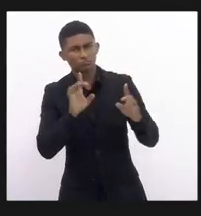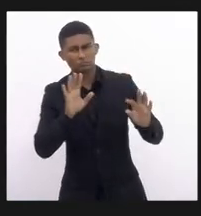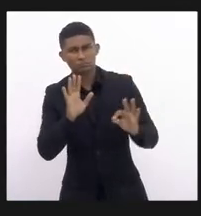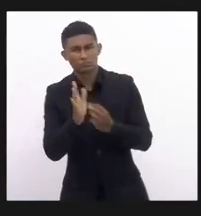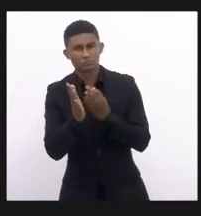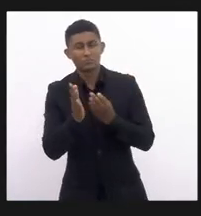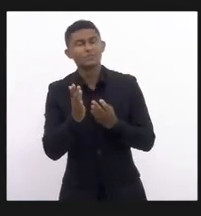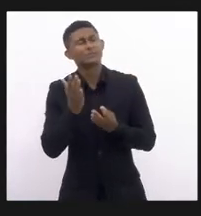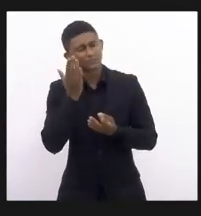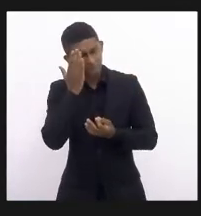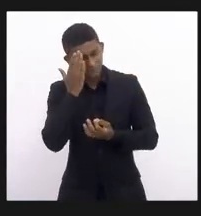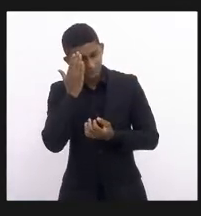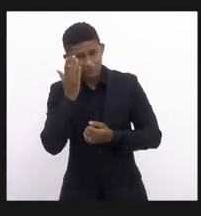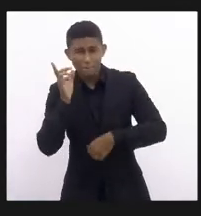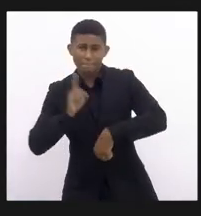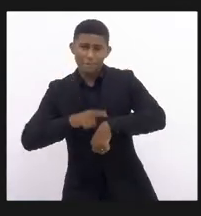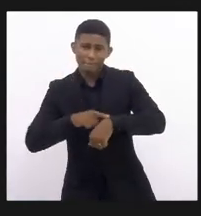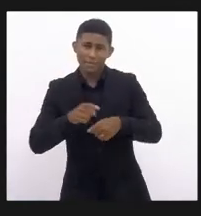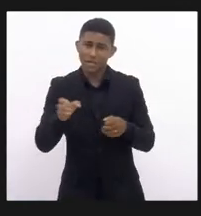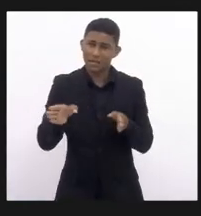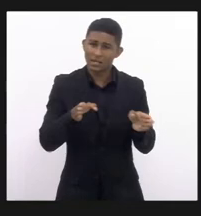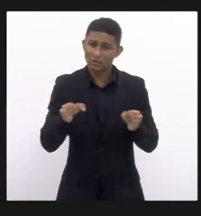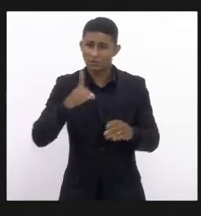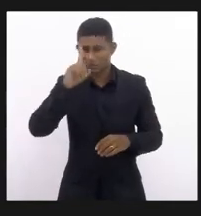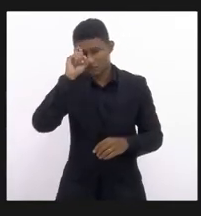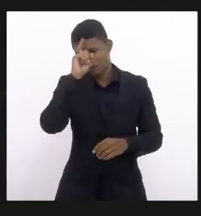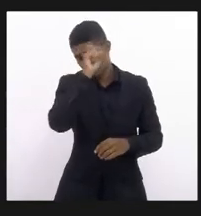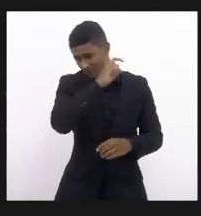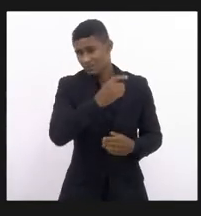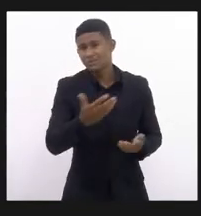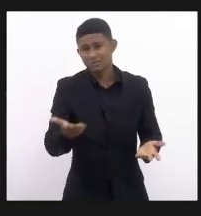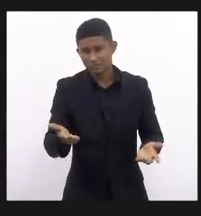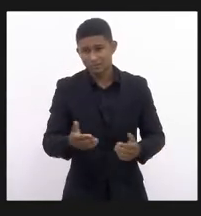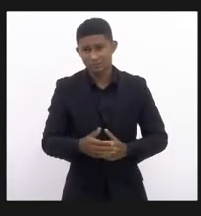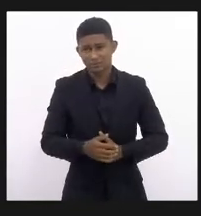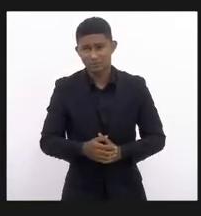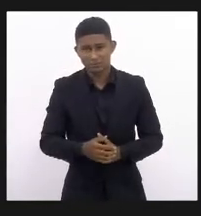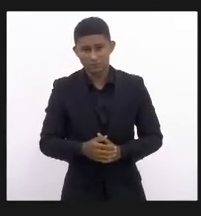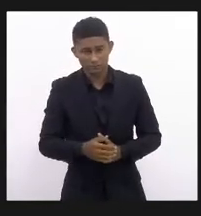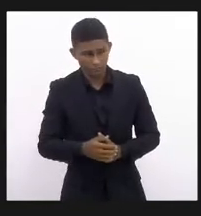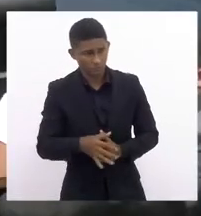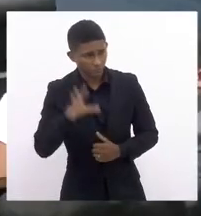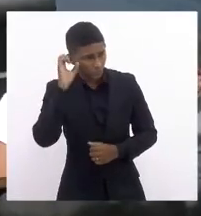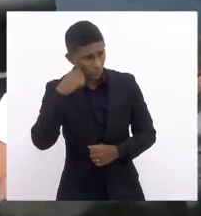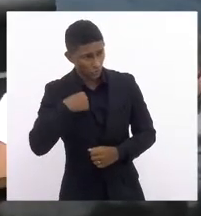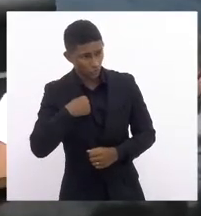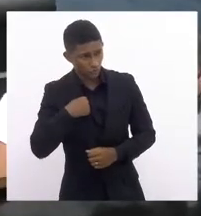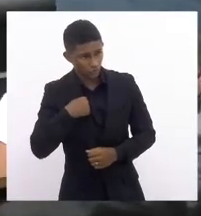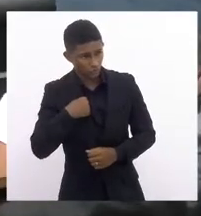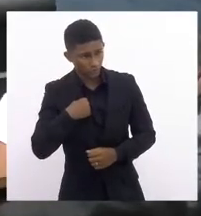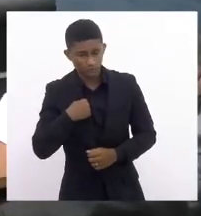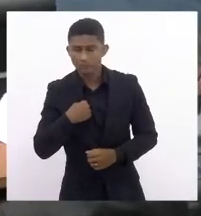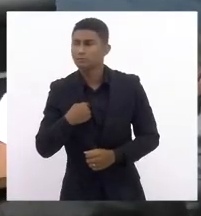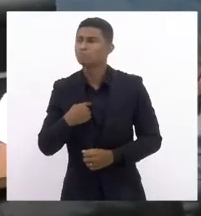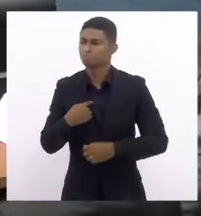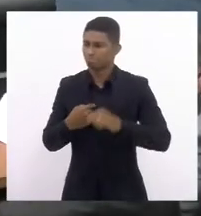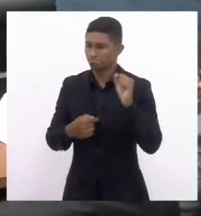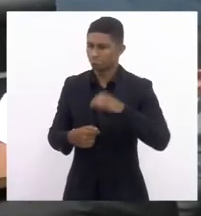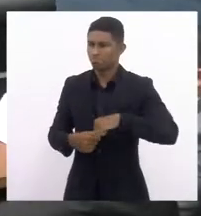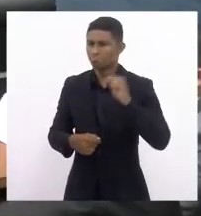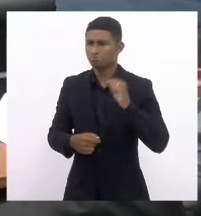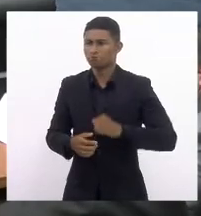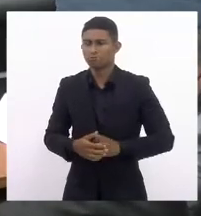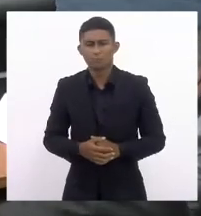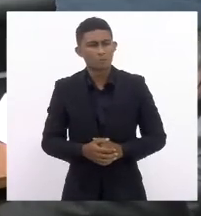aí essa catástrofe que aconteceu. Está me ouvindo, senhor presidente? Sim. Sim.